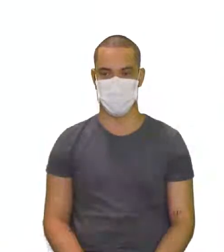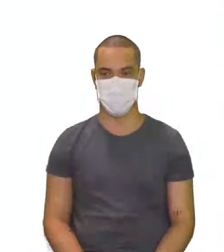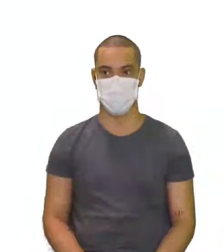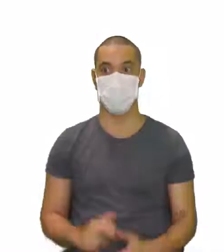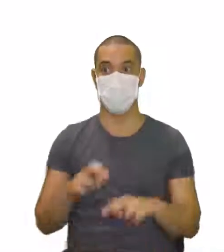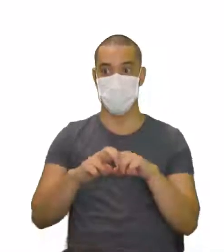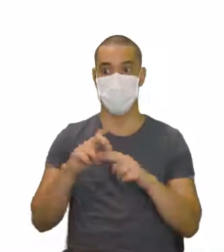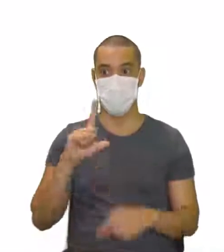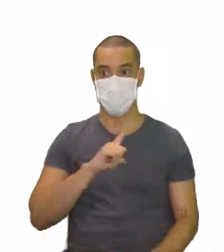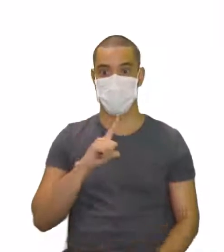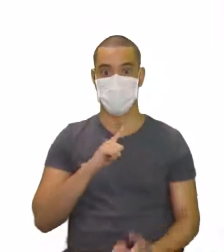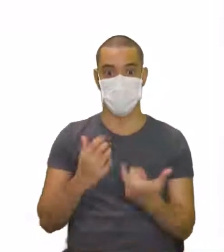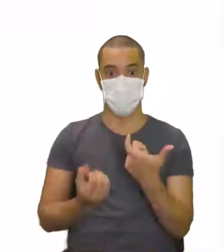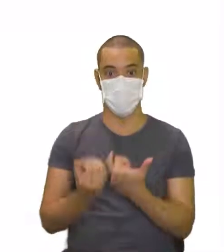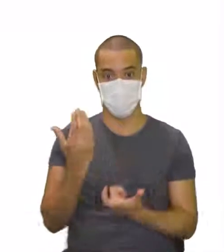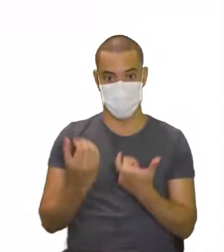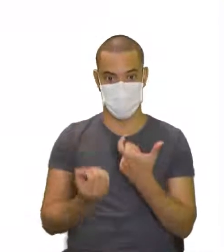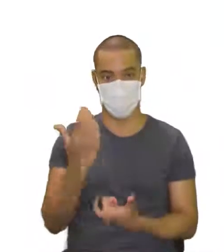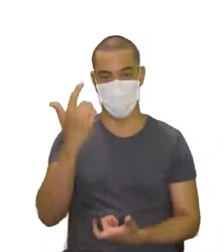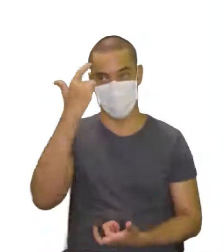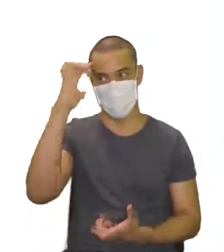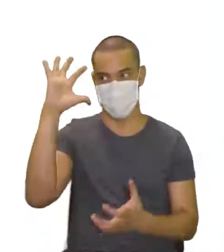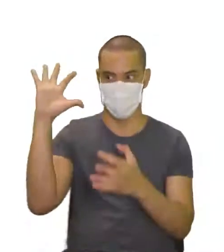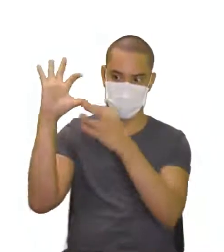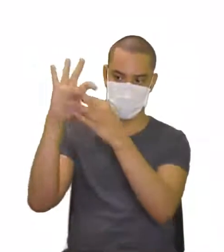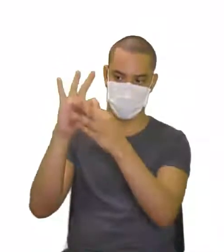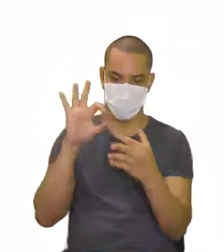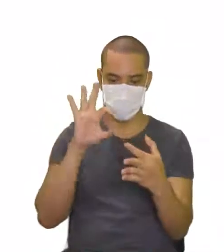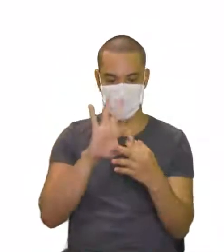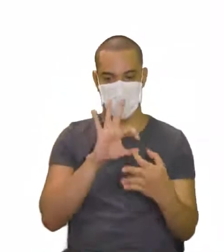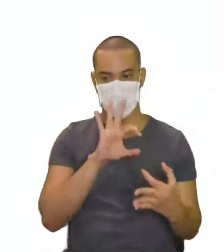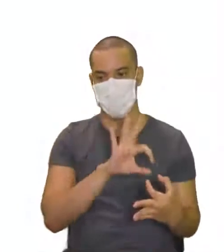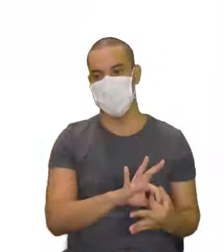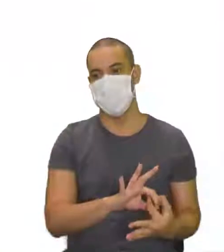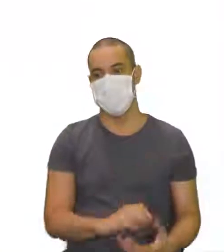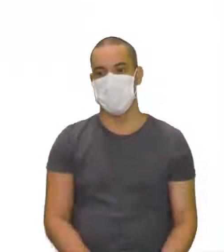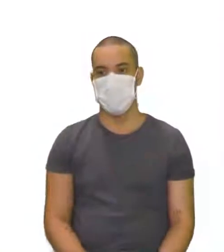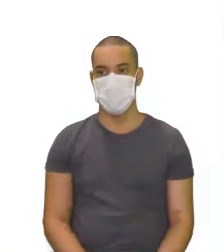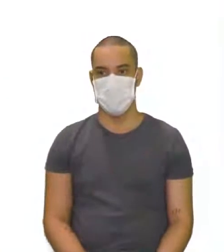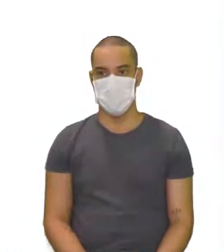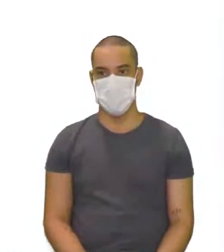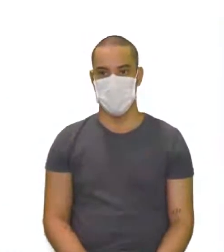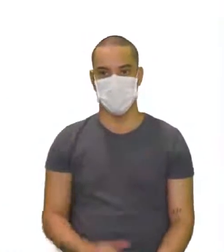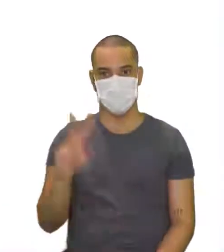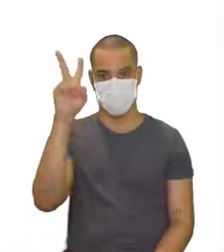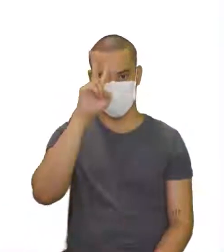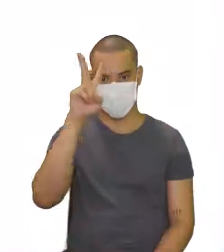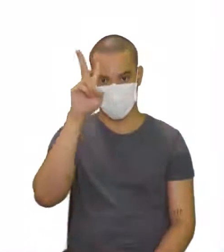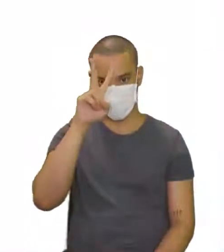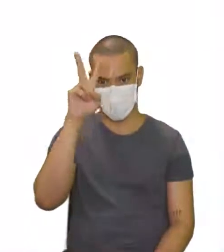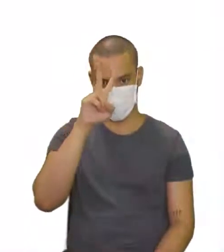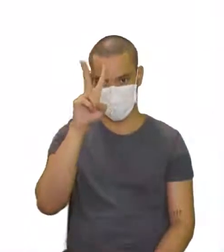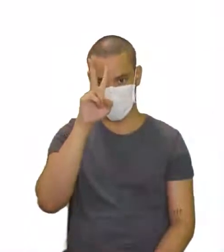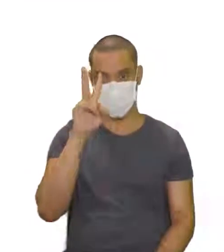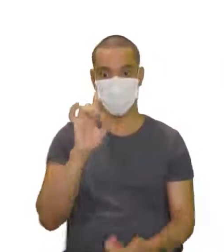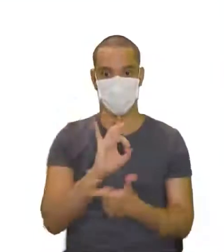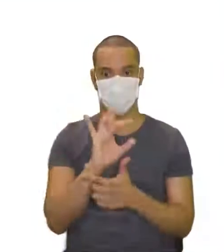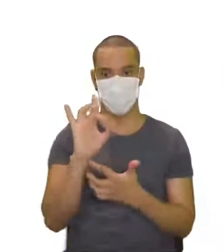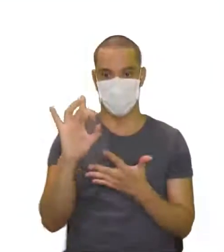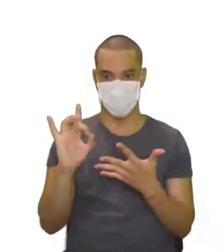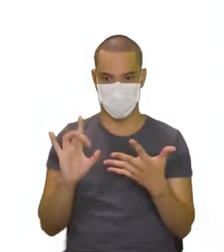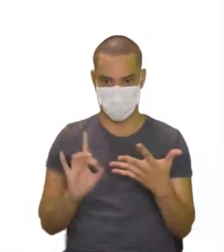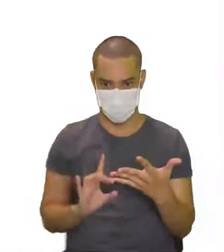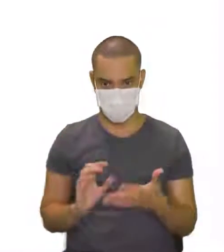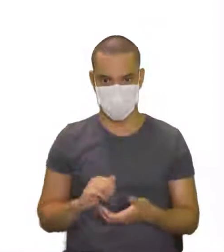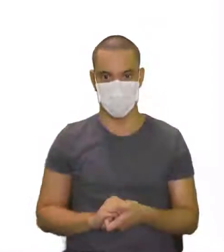três formulazinhas para associar aí, pessoal, o cálculo de potência, lembrando das unidades, tá? A